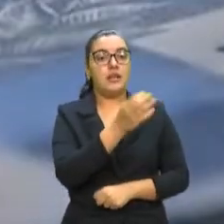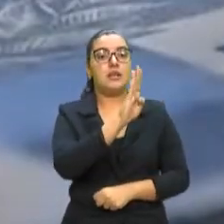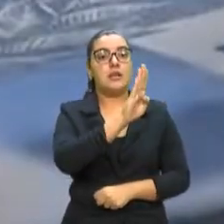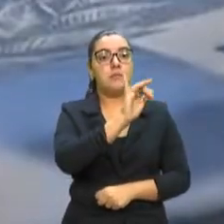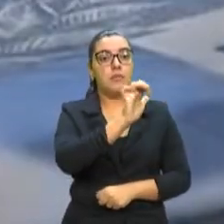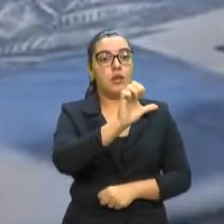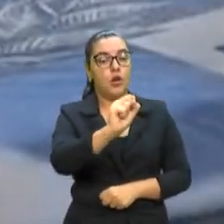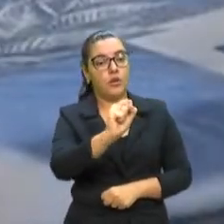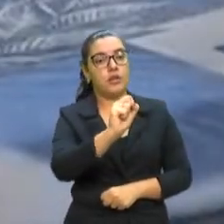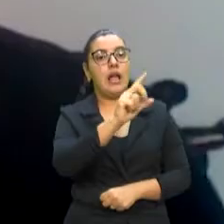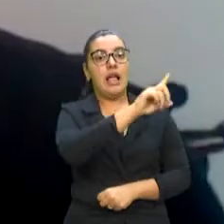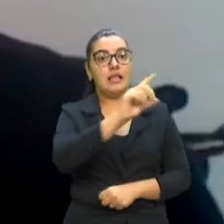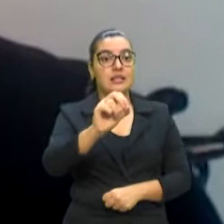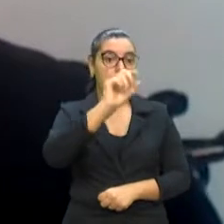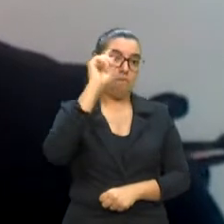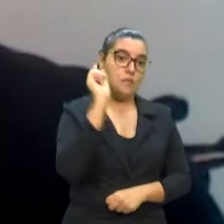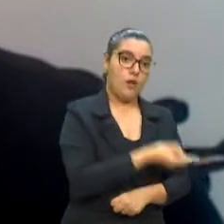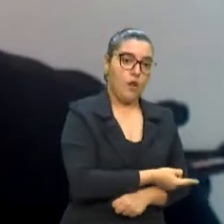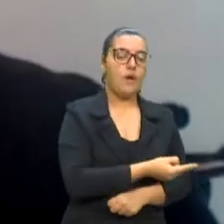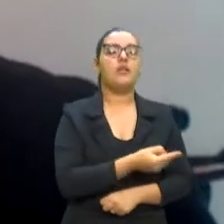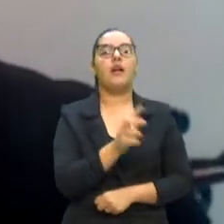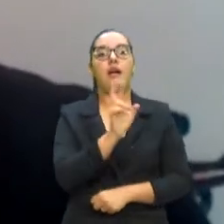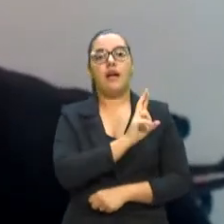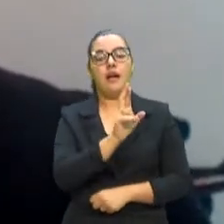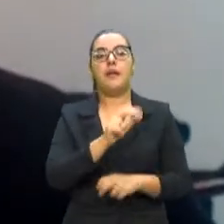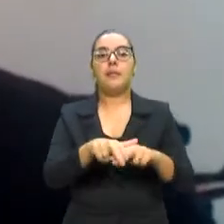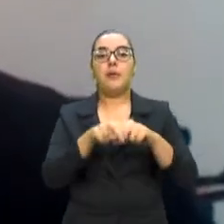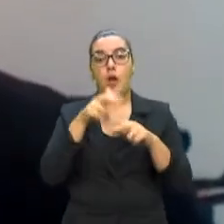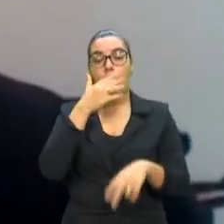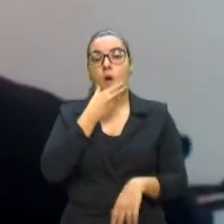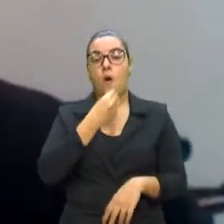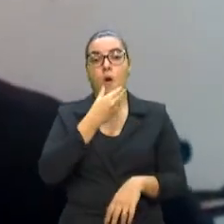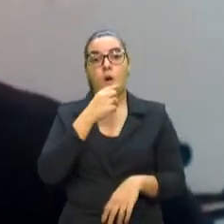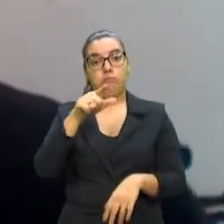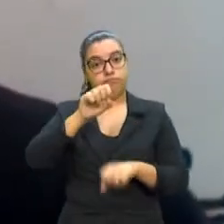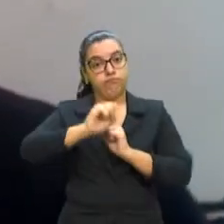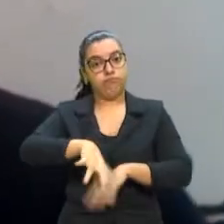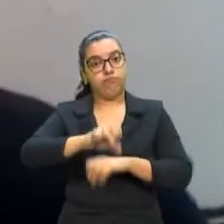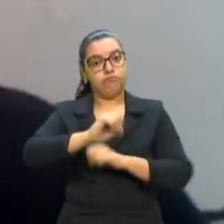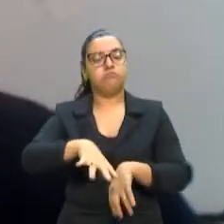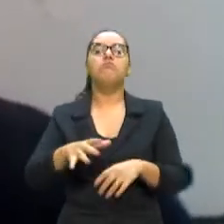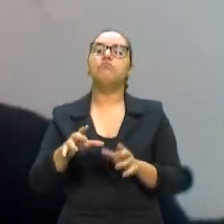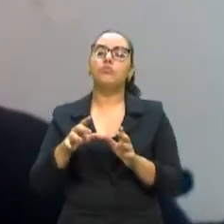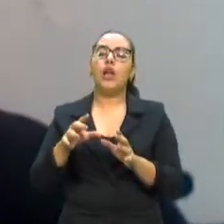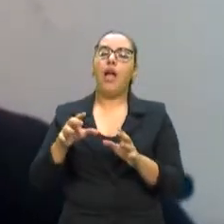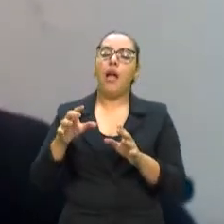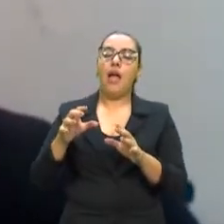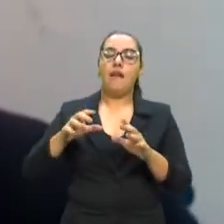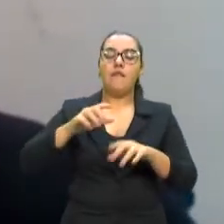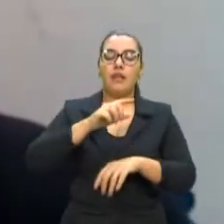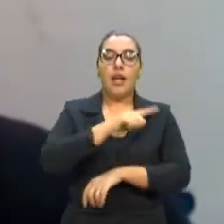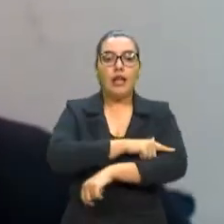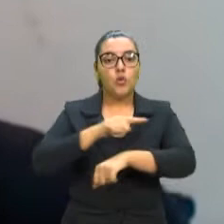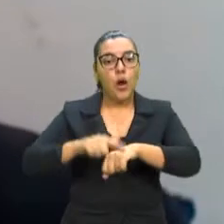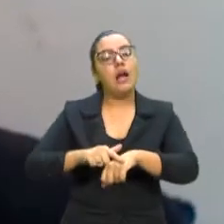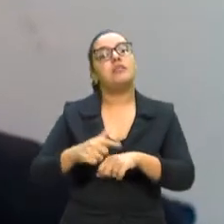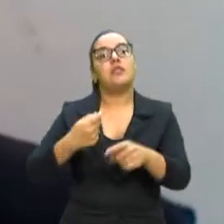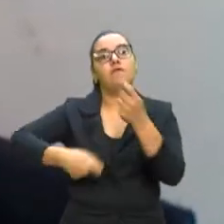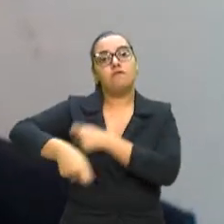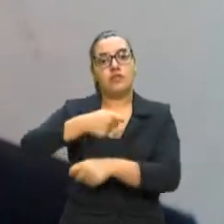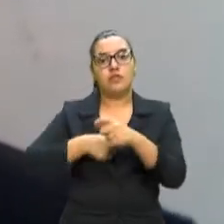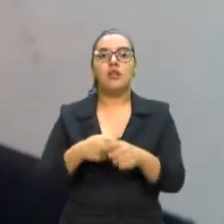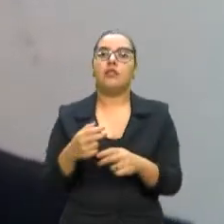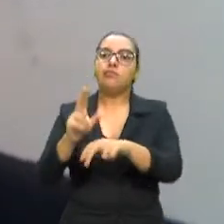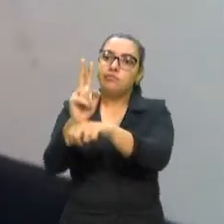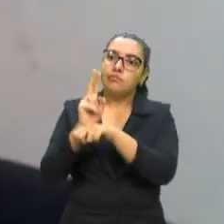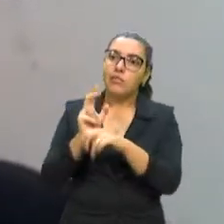100 milhões de reais. Esse especialista em educação financeira ressalta que o acesso ao crédito é um dos pilares de